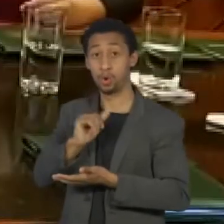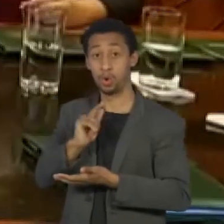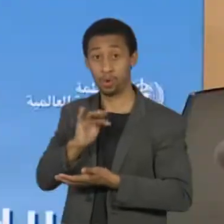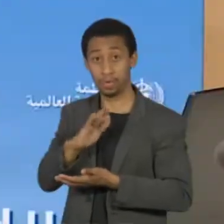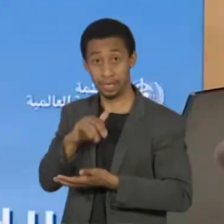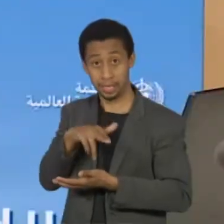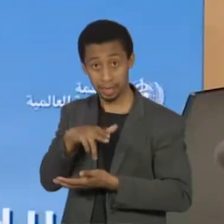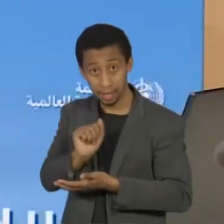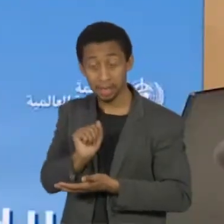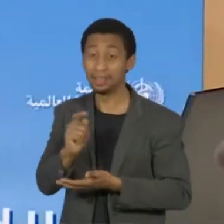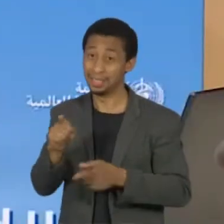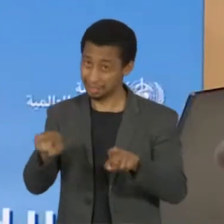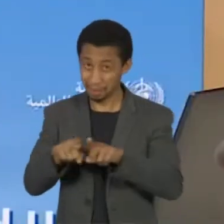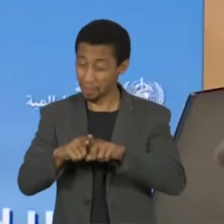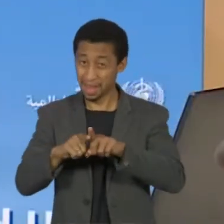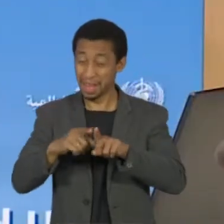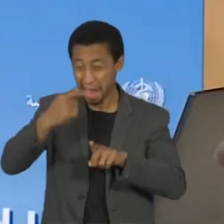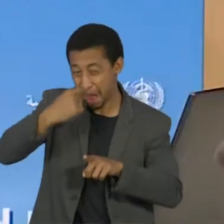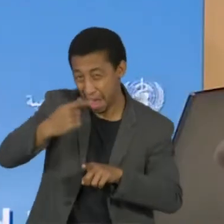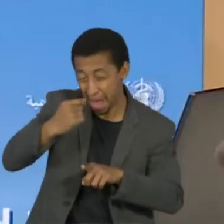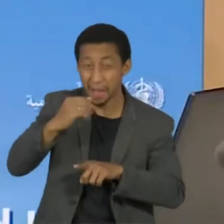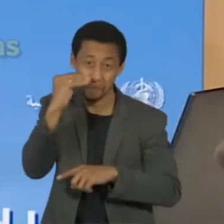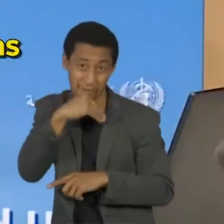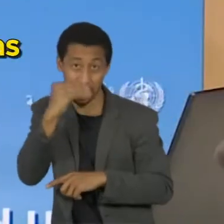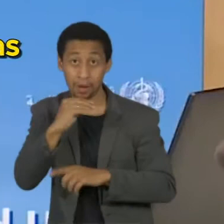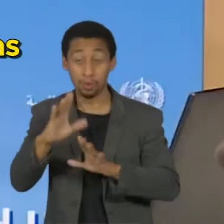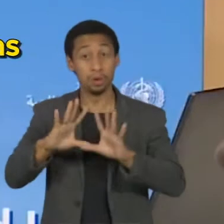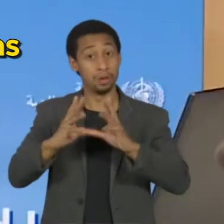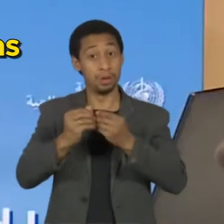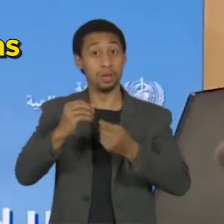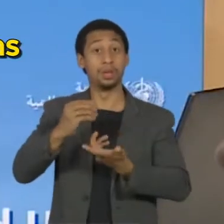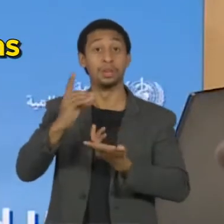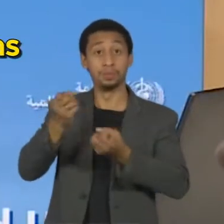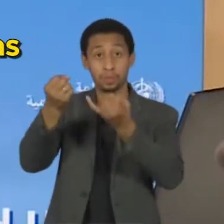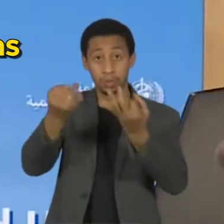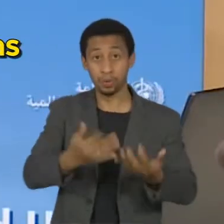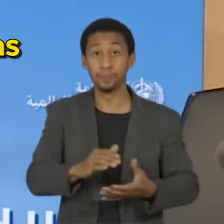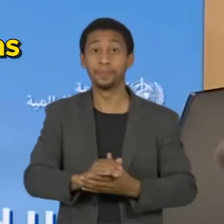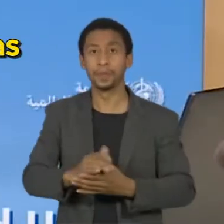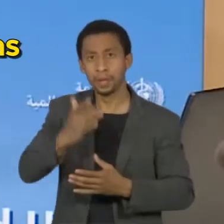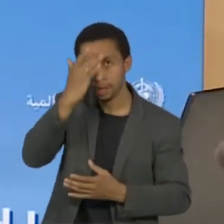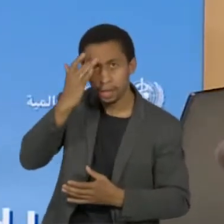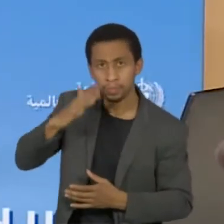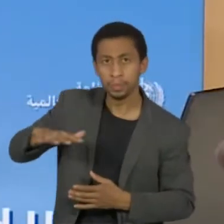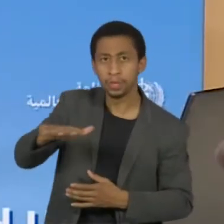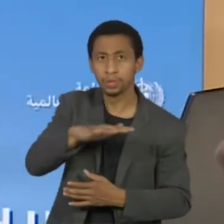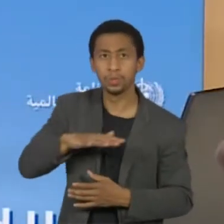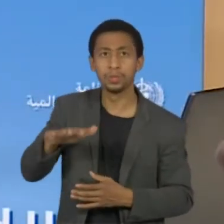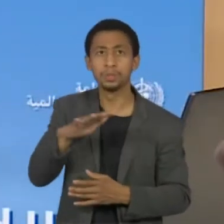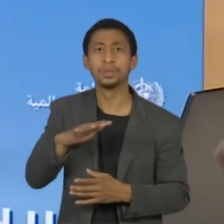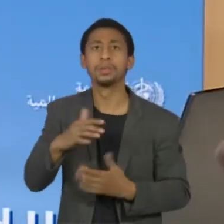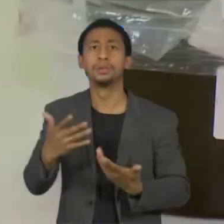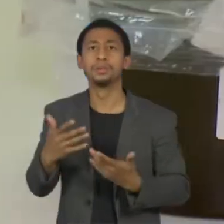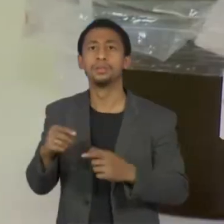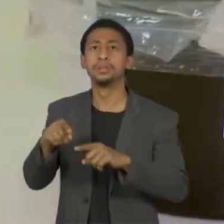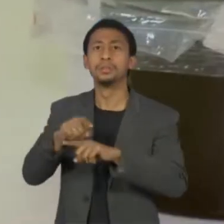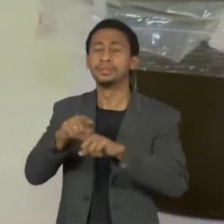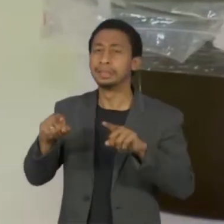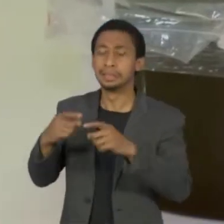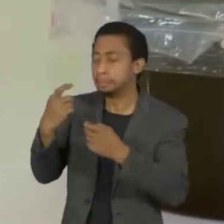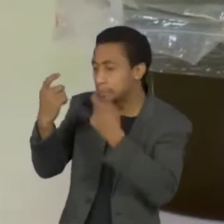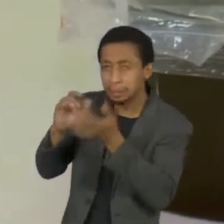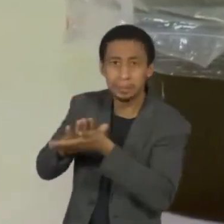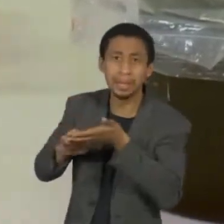as doenças, o diretor de operações da agência respondeu: "And people aren't looking for magical answers, and they're not looking for unicorns."